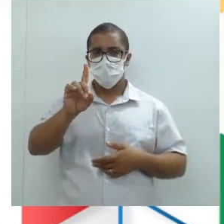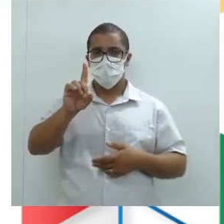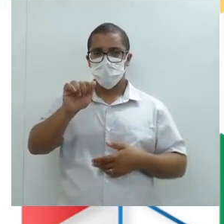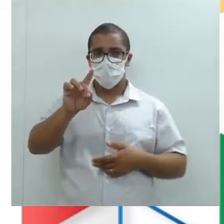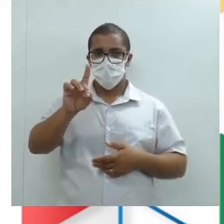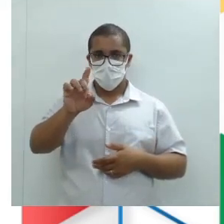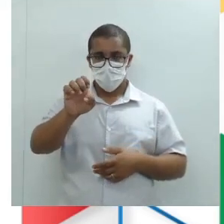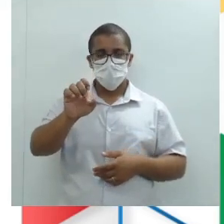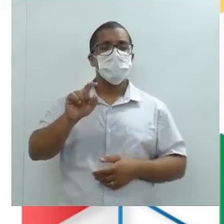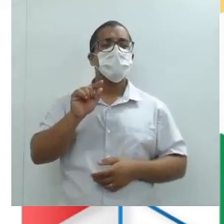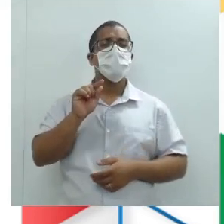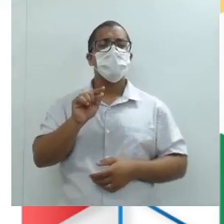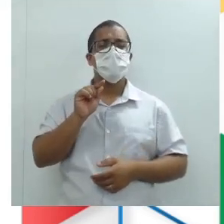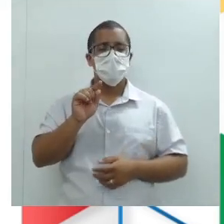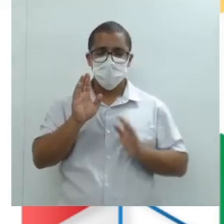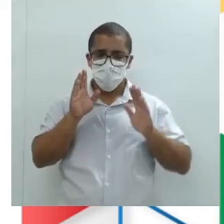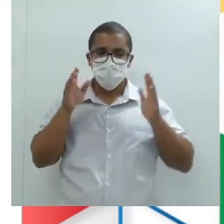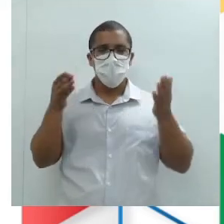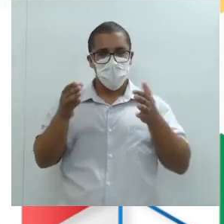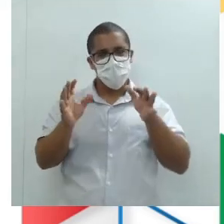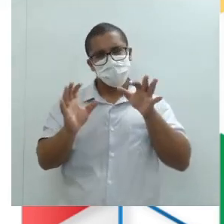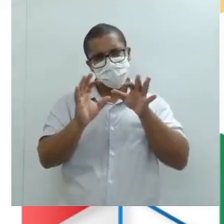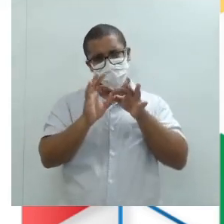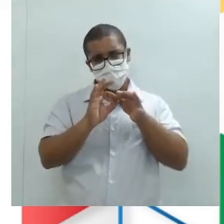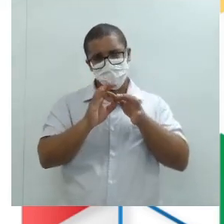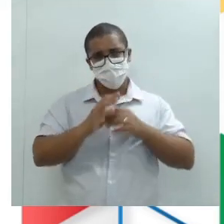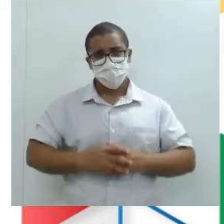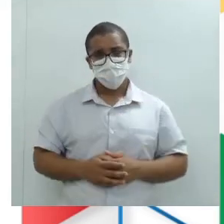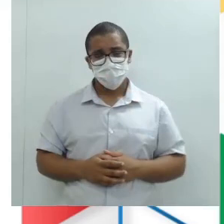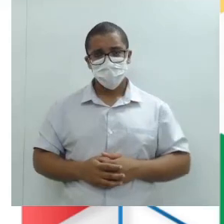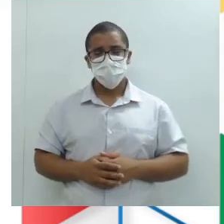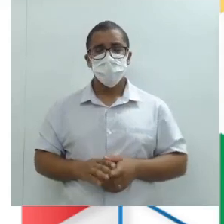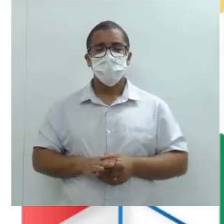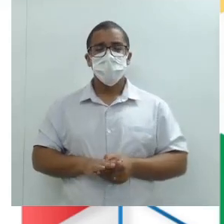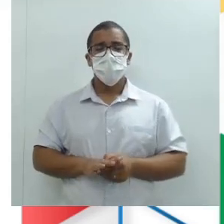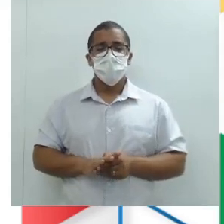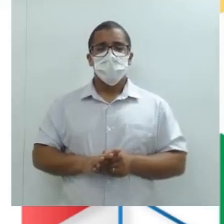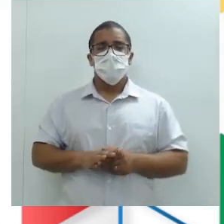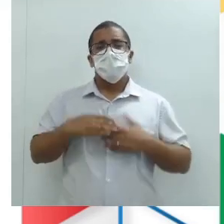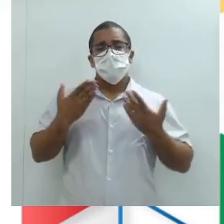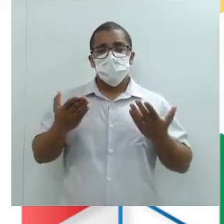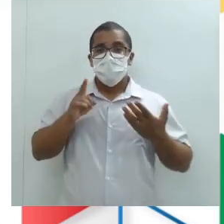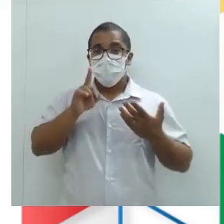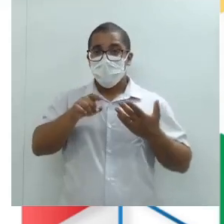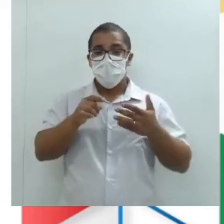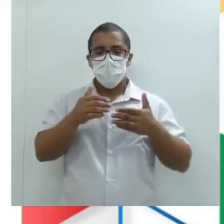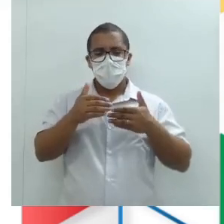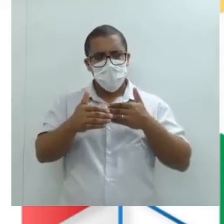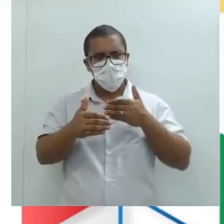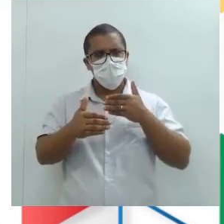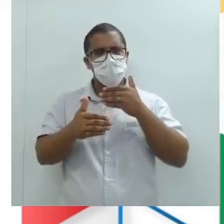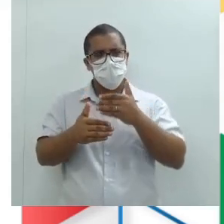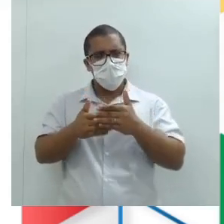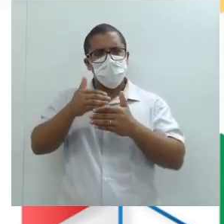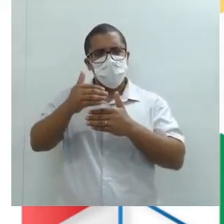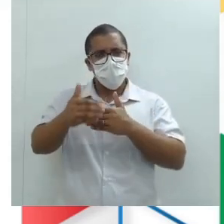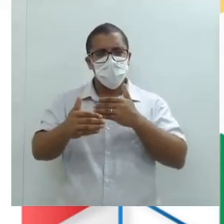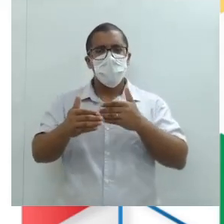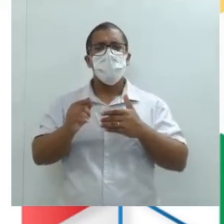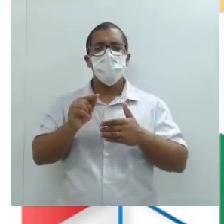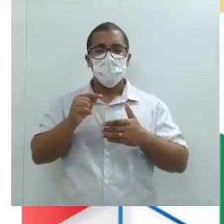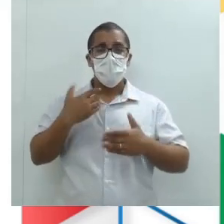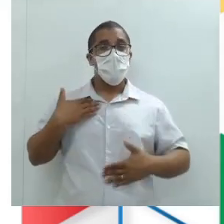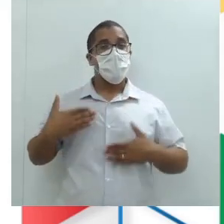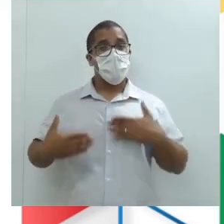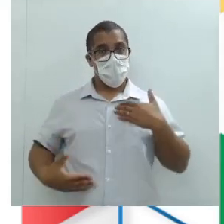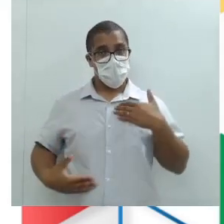relacionada com os hormônios. A puberdade, na realidade, ela vai ser um processo que conduz o corpo